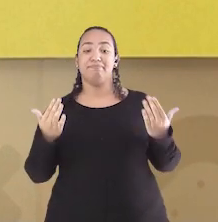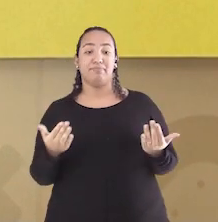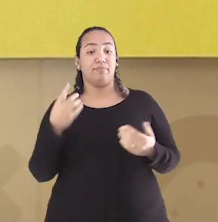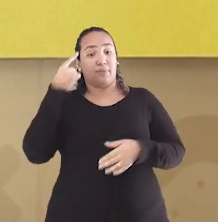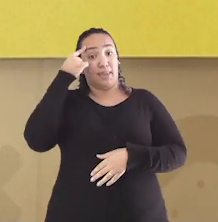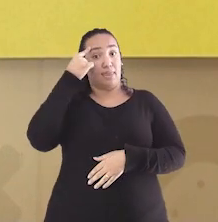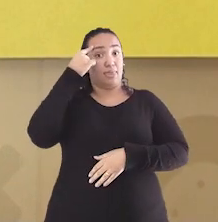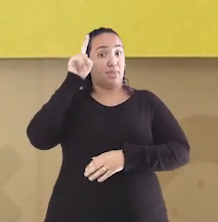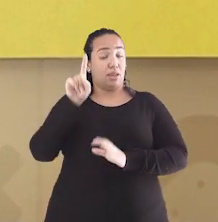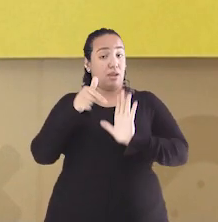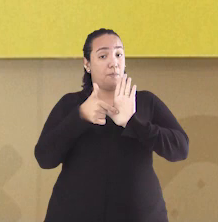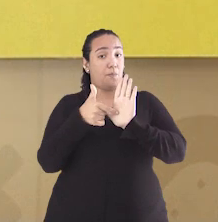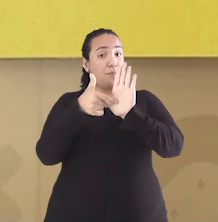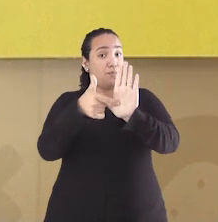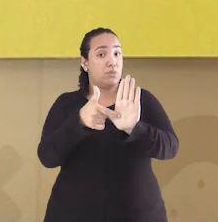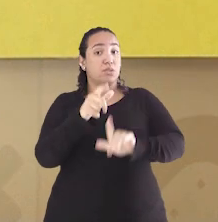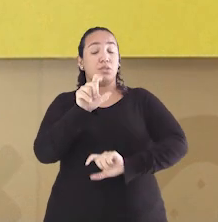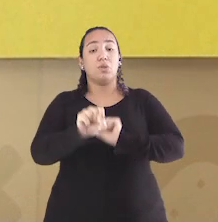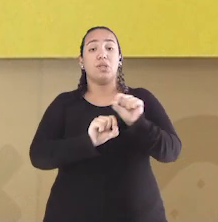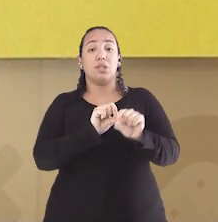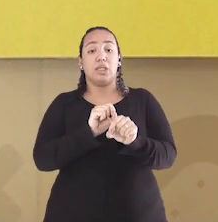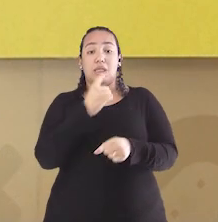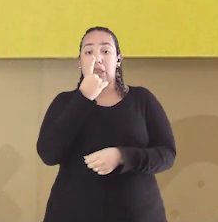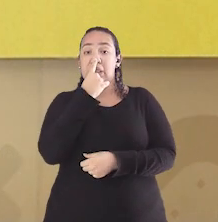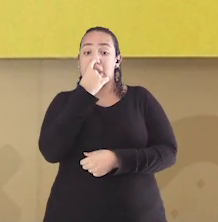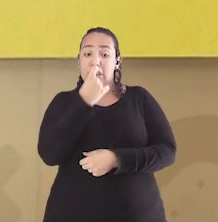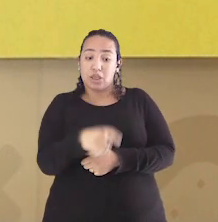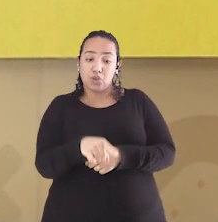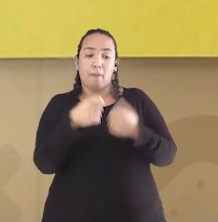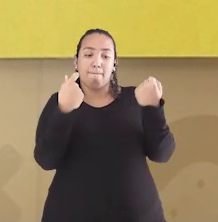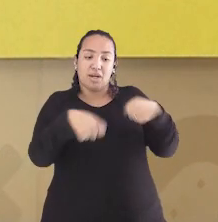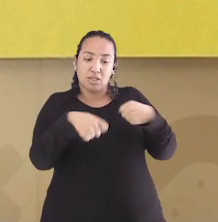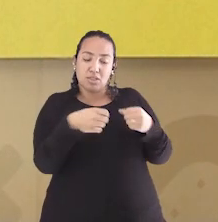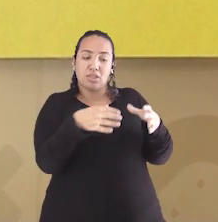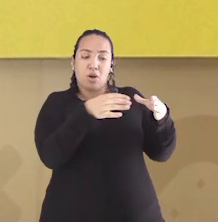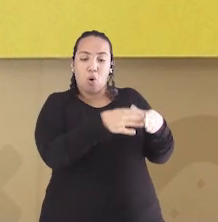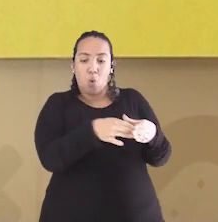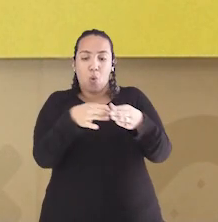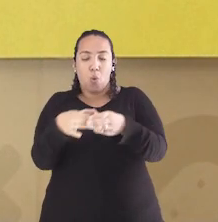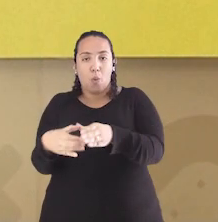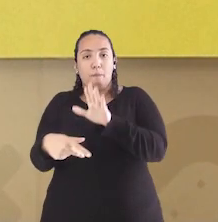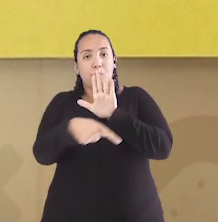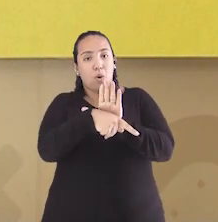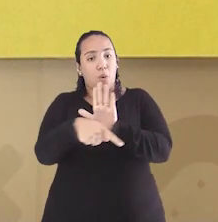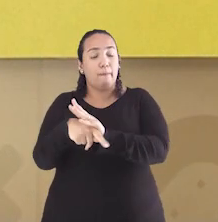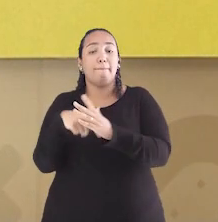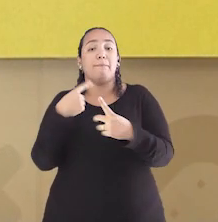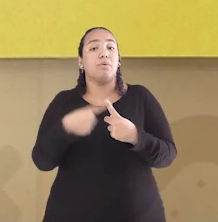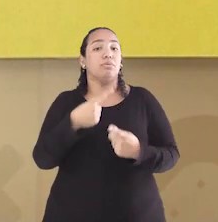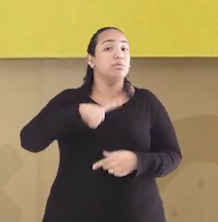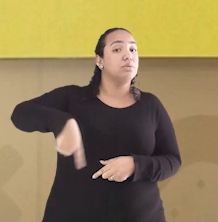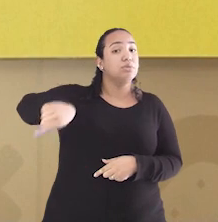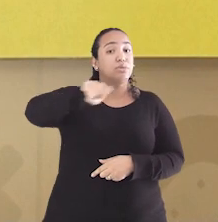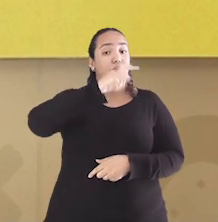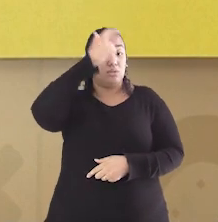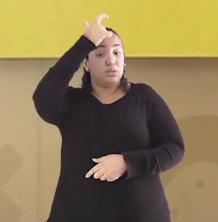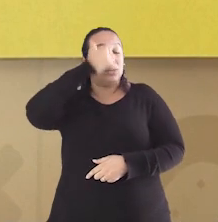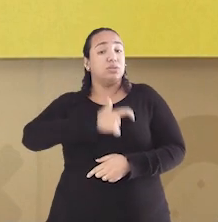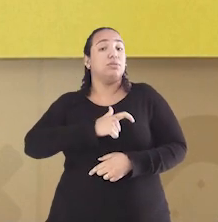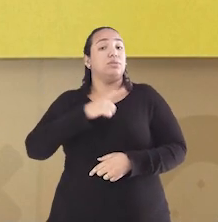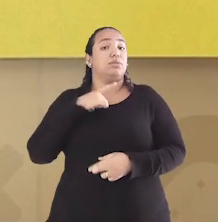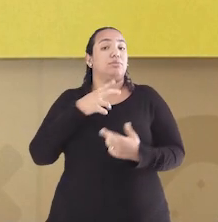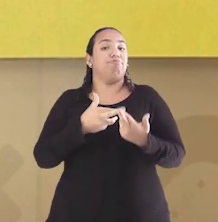A ideia que é anunciada aqui é o descarte consciente do lixo, já que é nossa responsabilidade